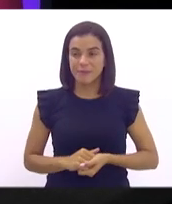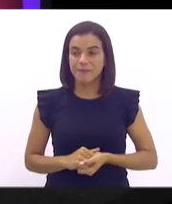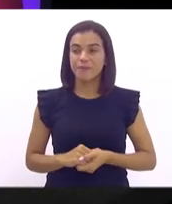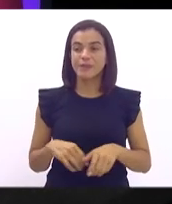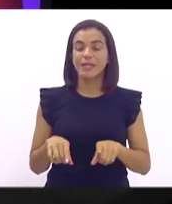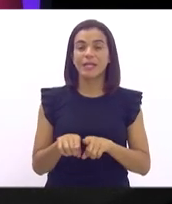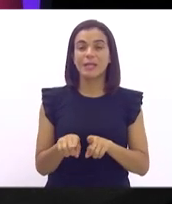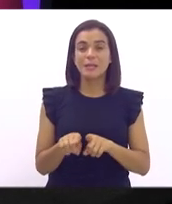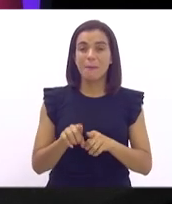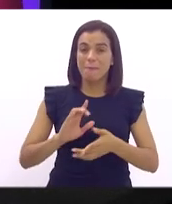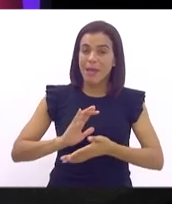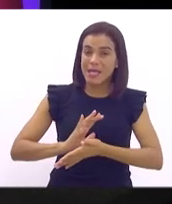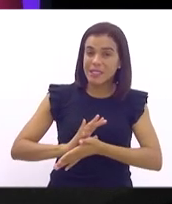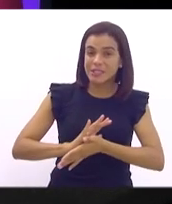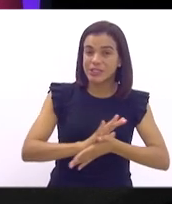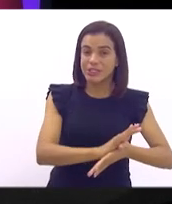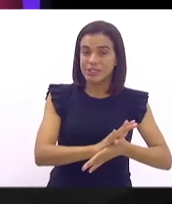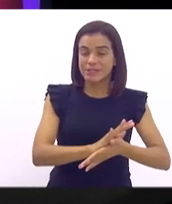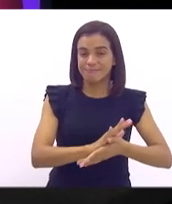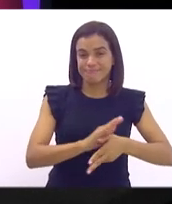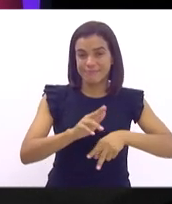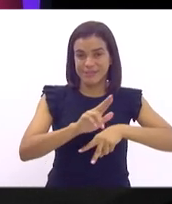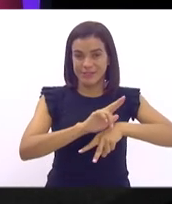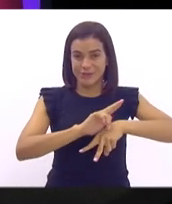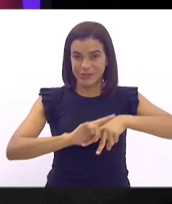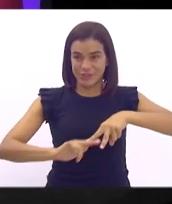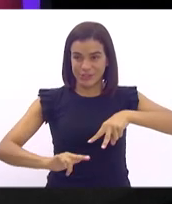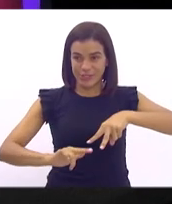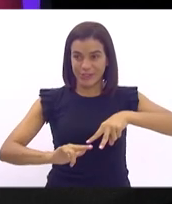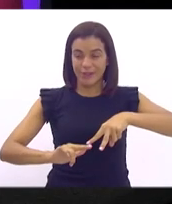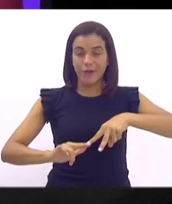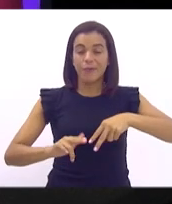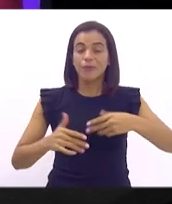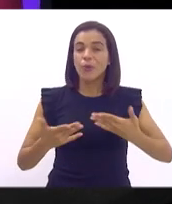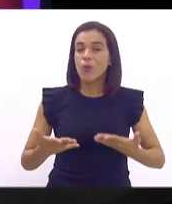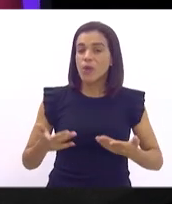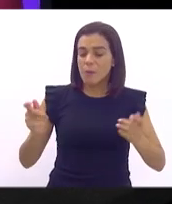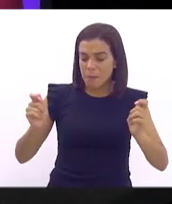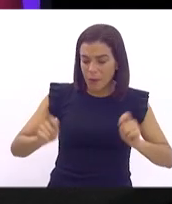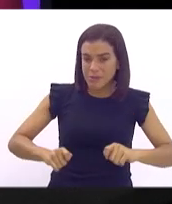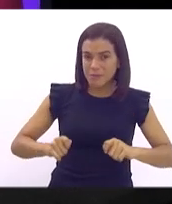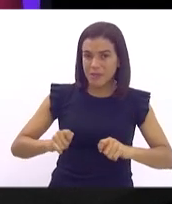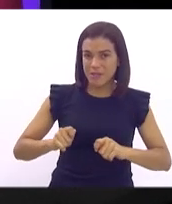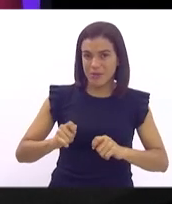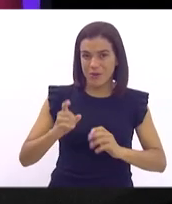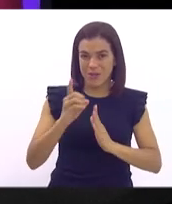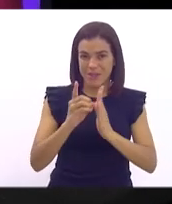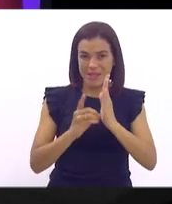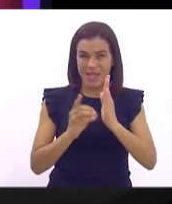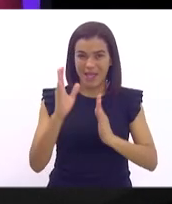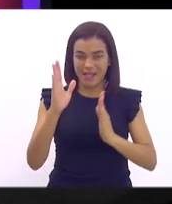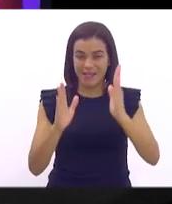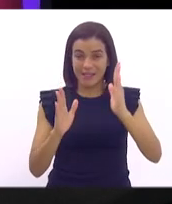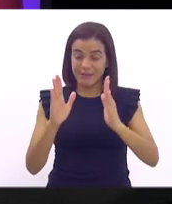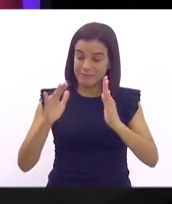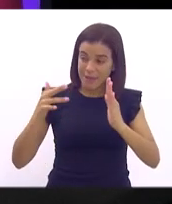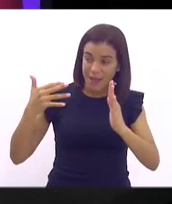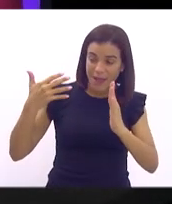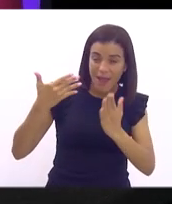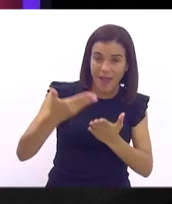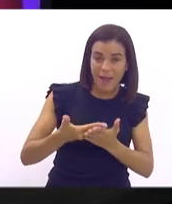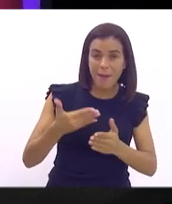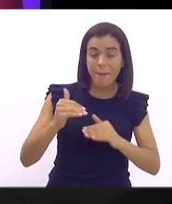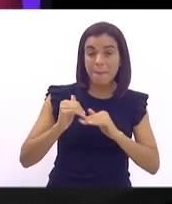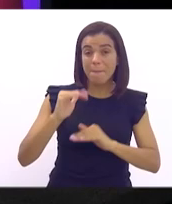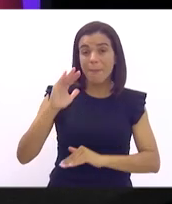e discriminação de gênero. O que nos possibilitou, ao longo da última década, até